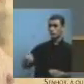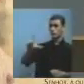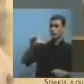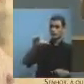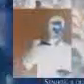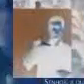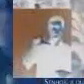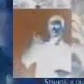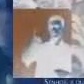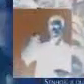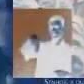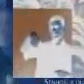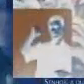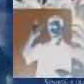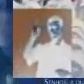lá em casa.